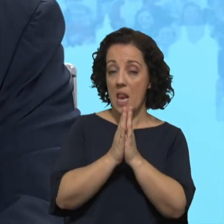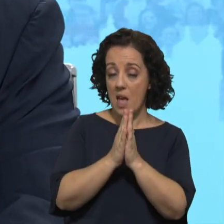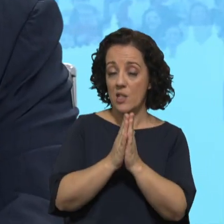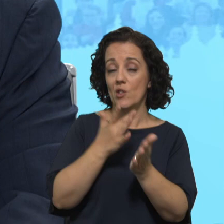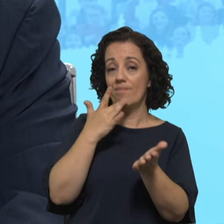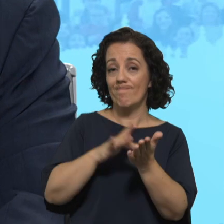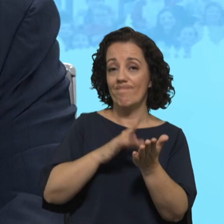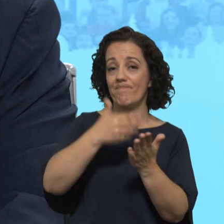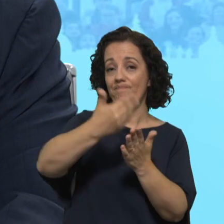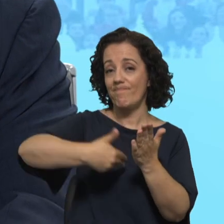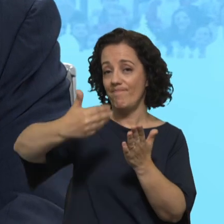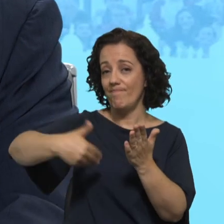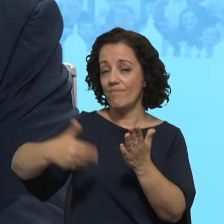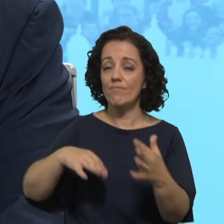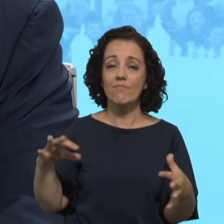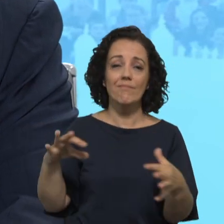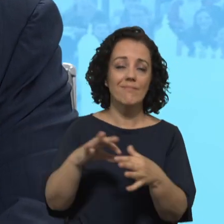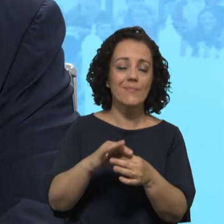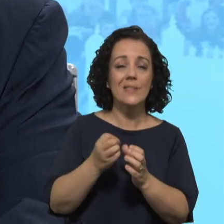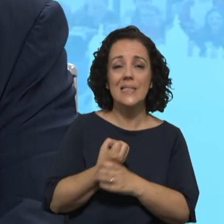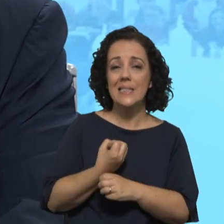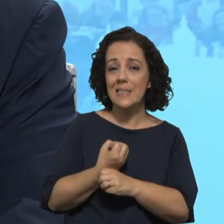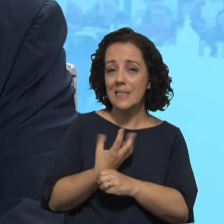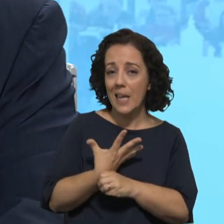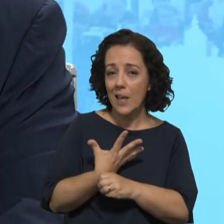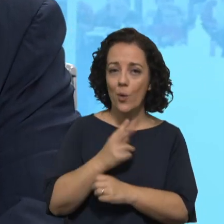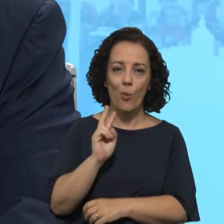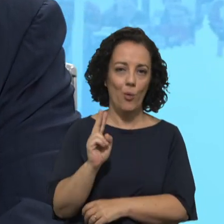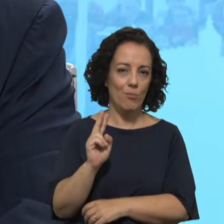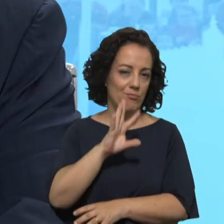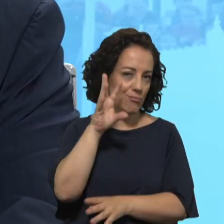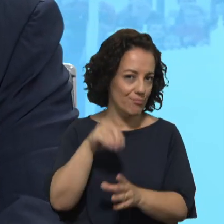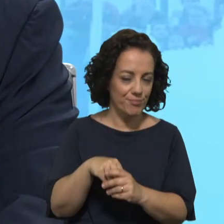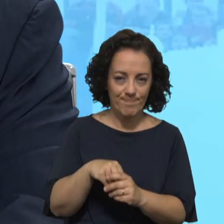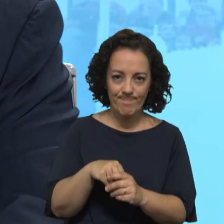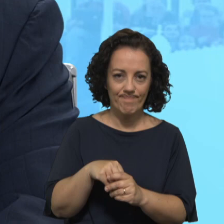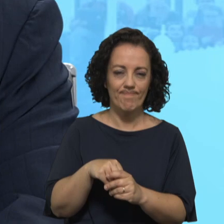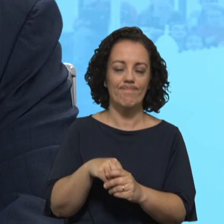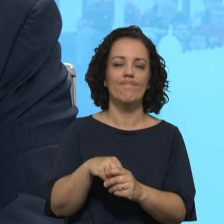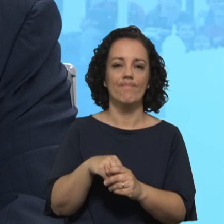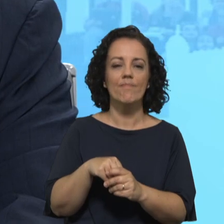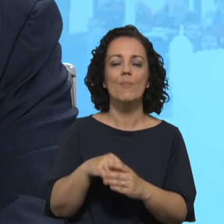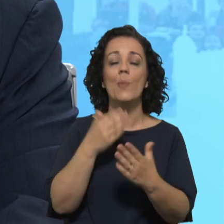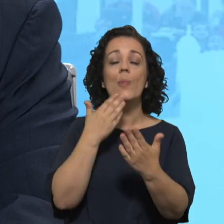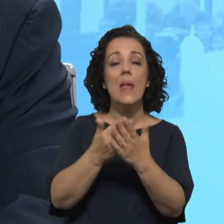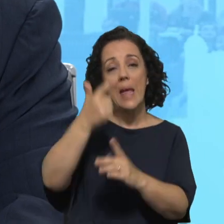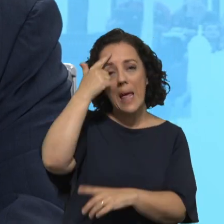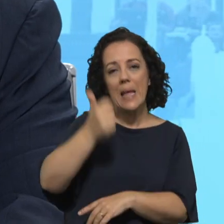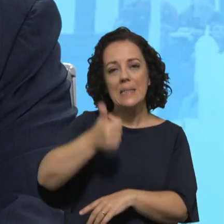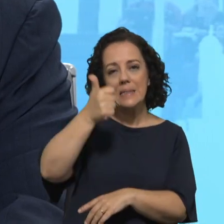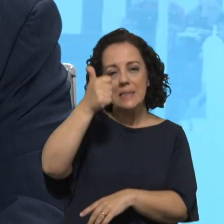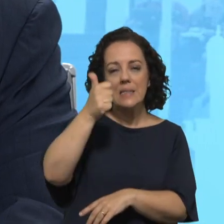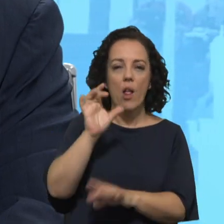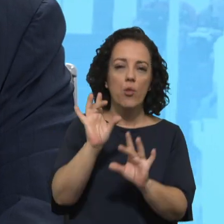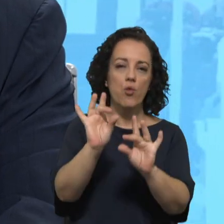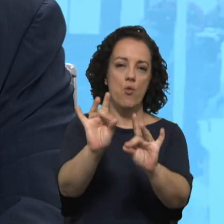falar aos 5 sentidos e envolver os 5 sentidos. E tem sobretudo de atingir o coração daqueles que nela